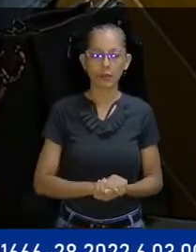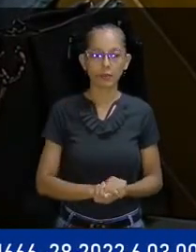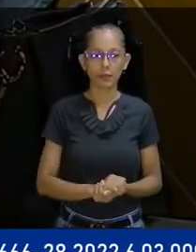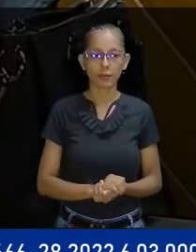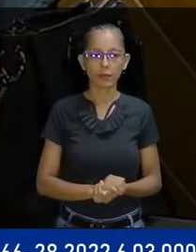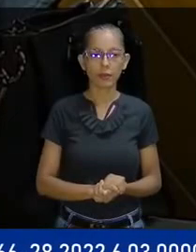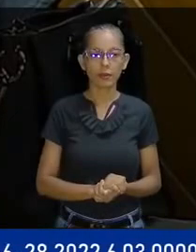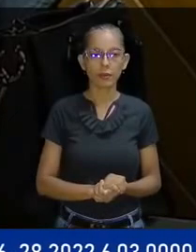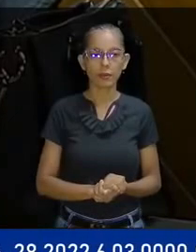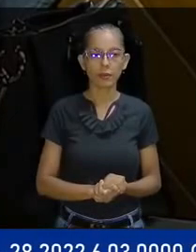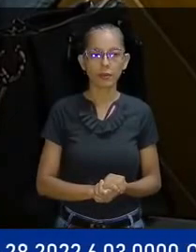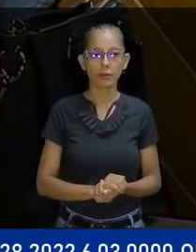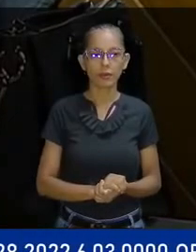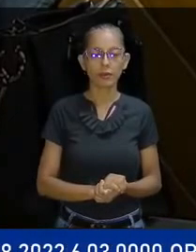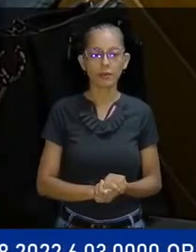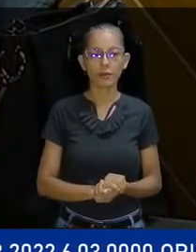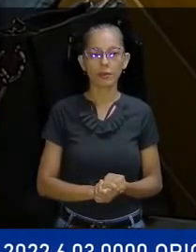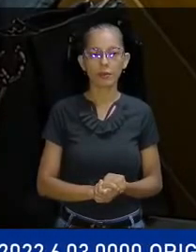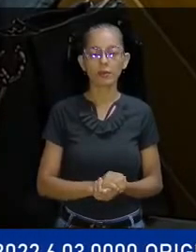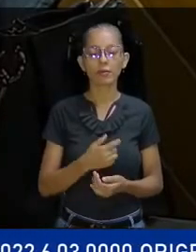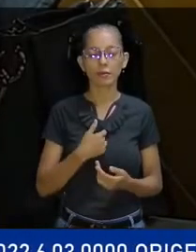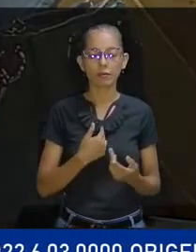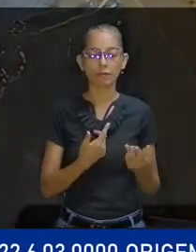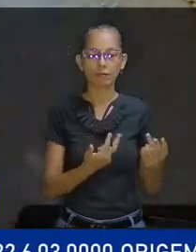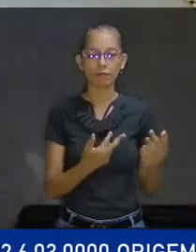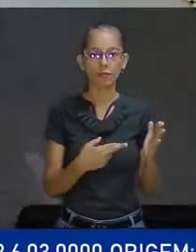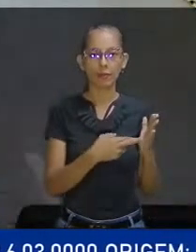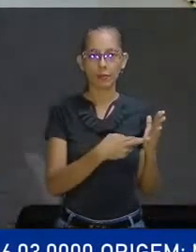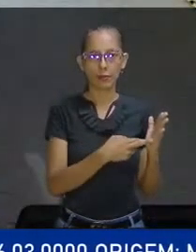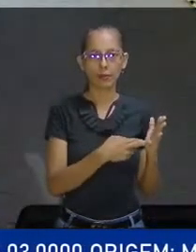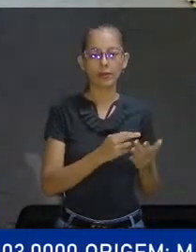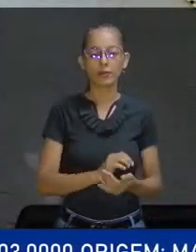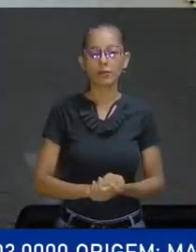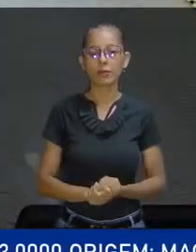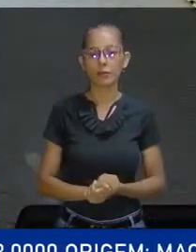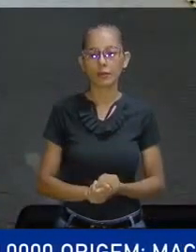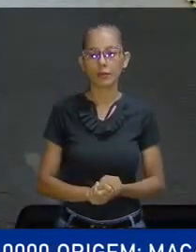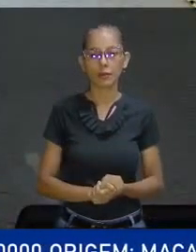pela... Foco na juíza membro Tina Souza. Nessa preliminar.